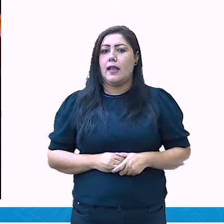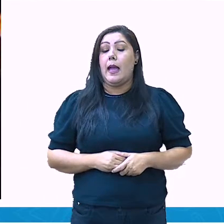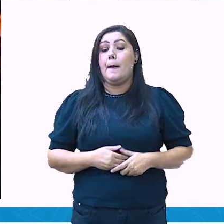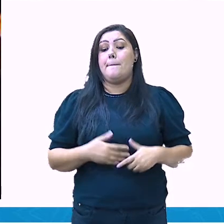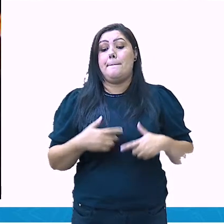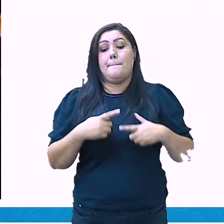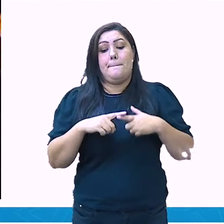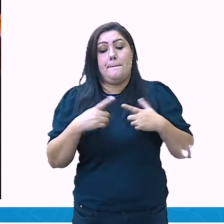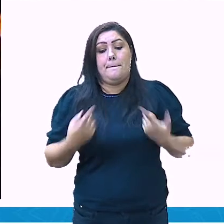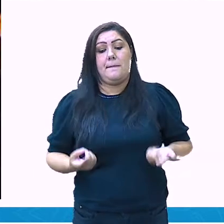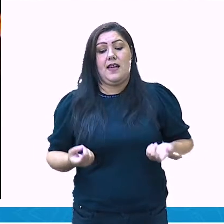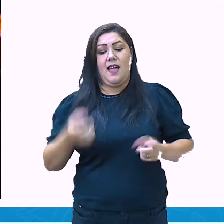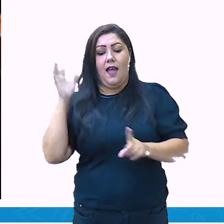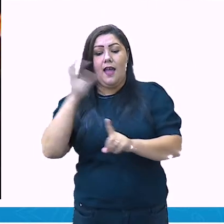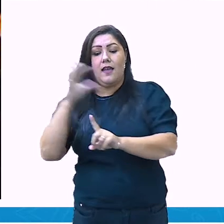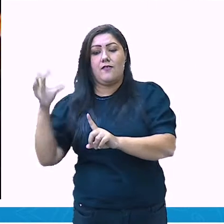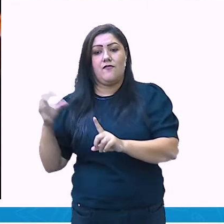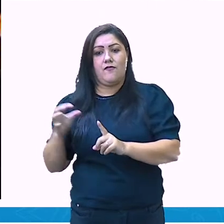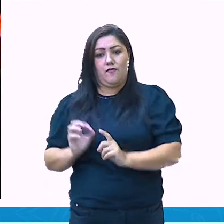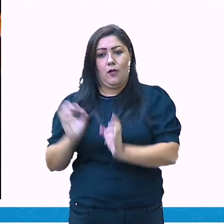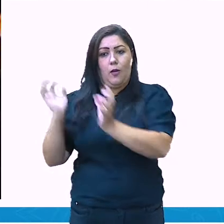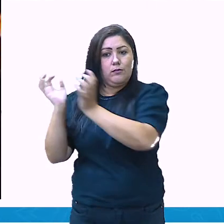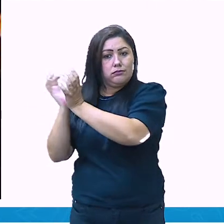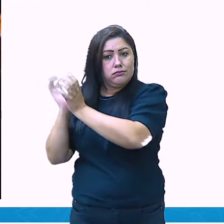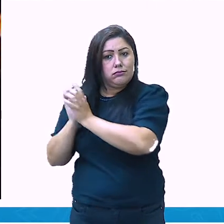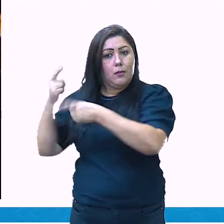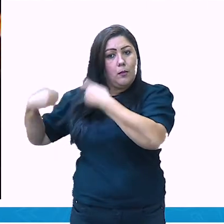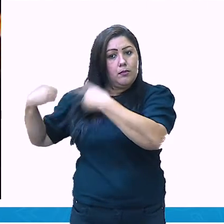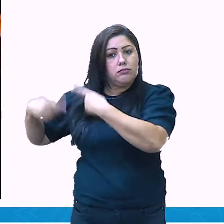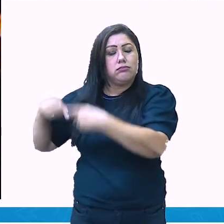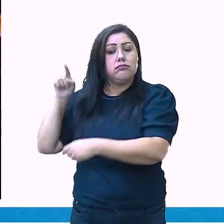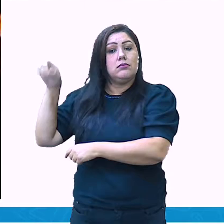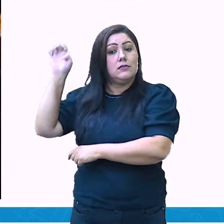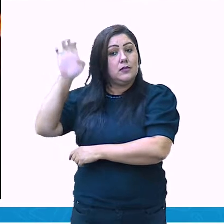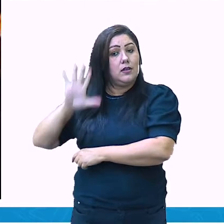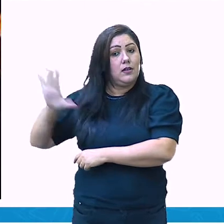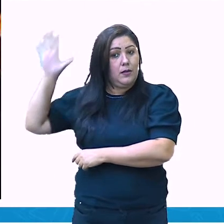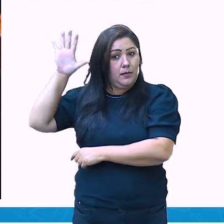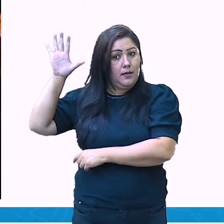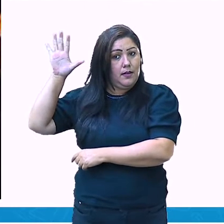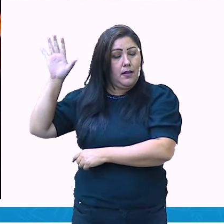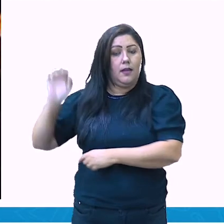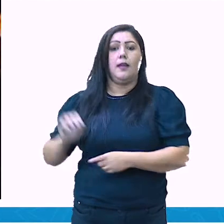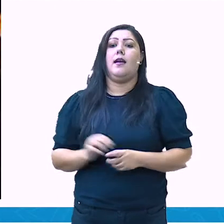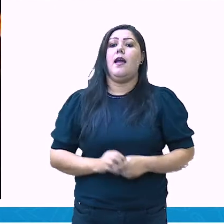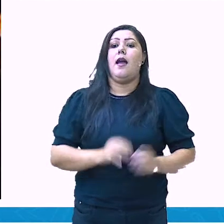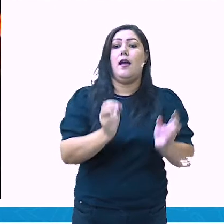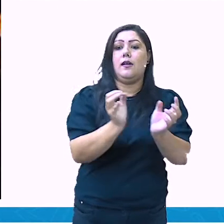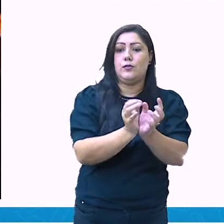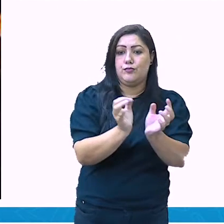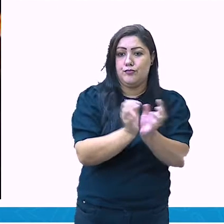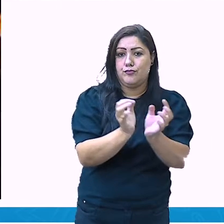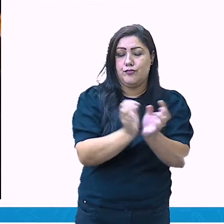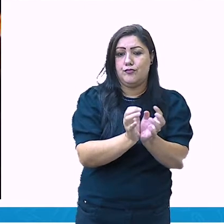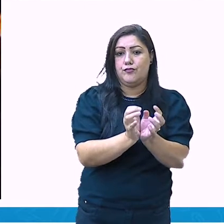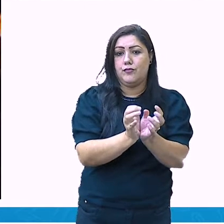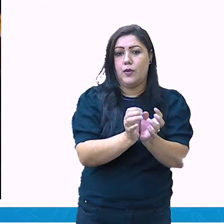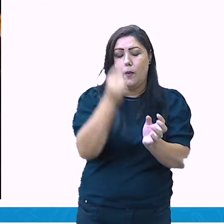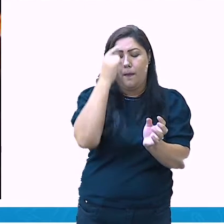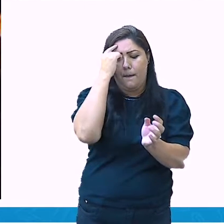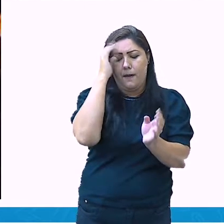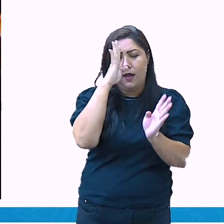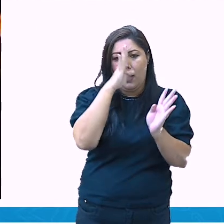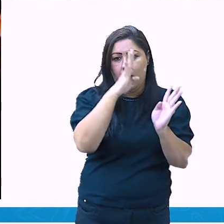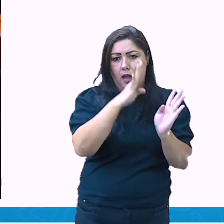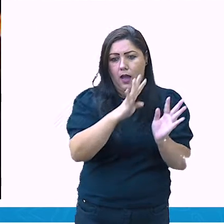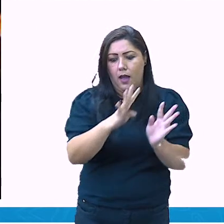políticas europeias, o movimento socialista russo voltou sua atenção ao operariado,